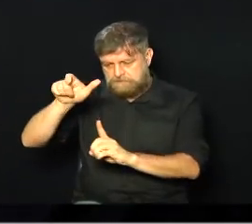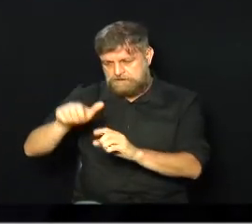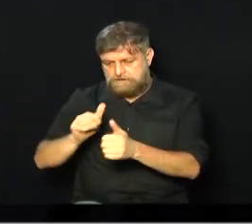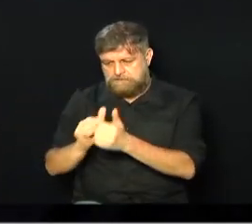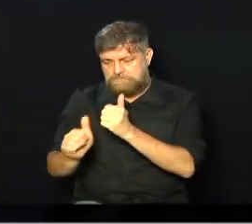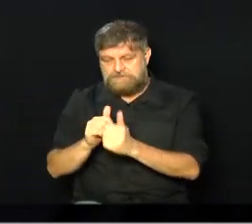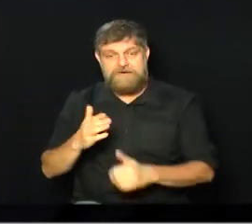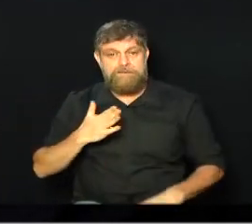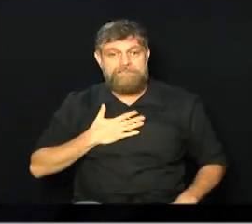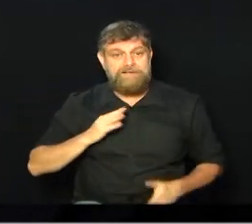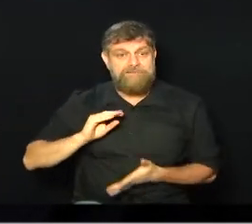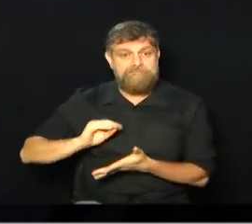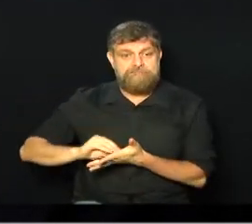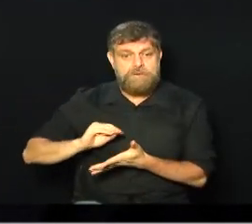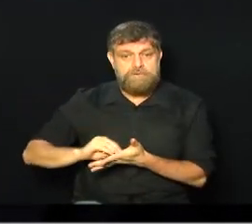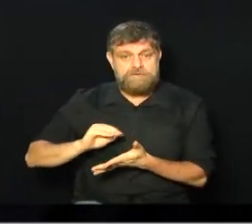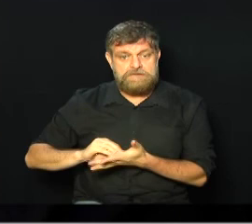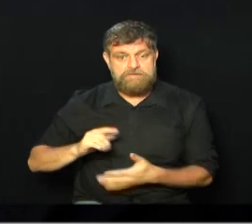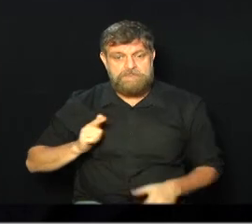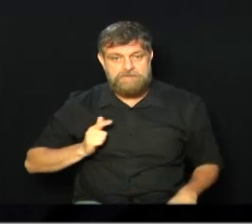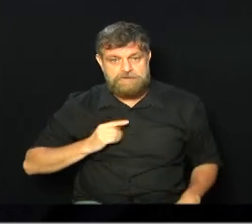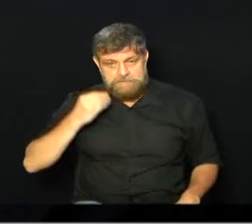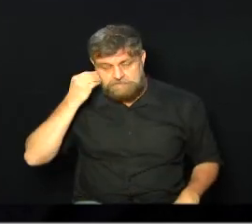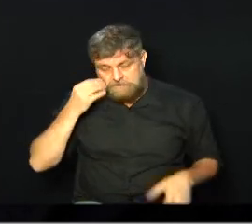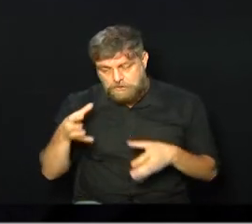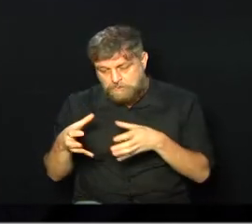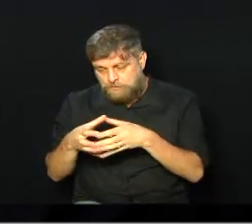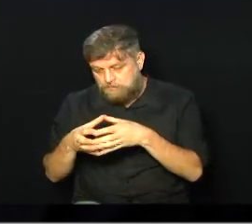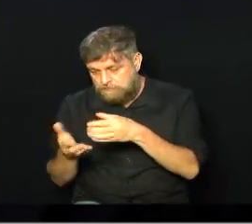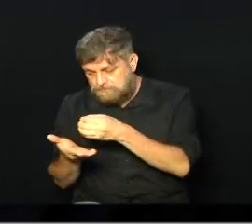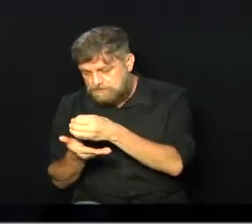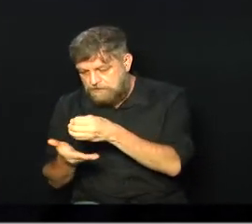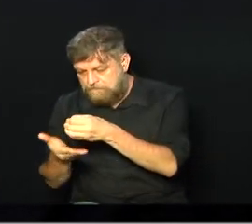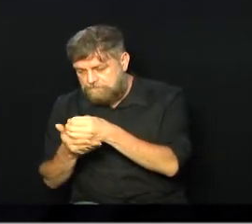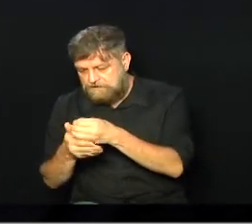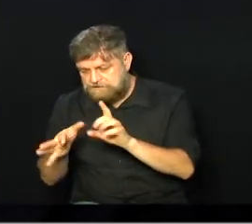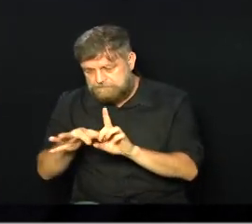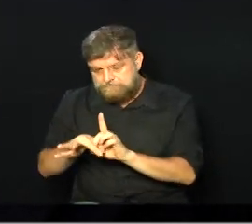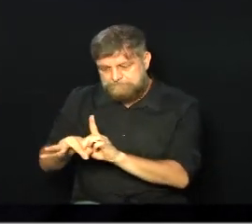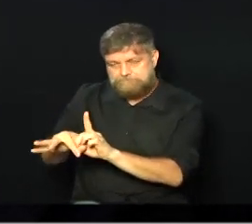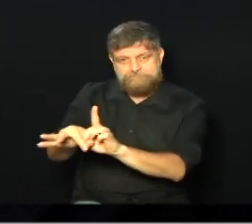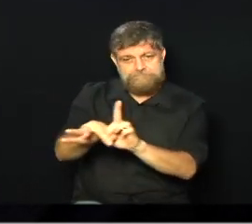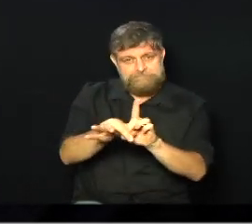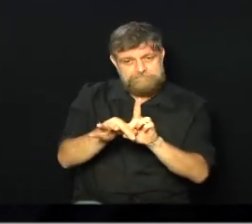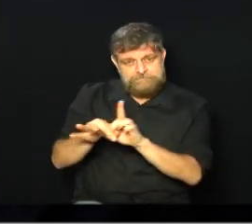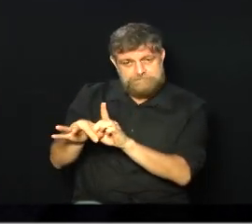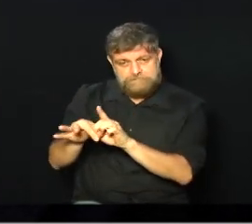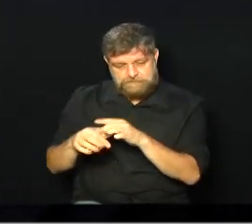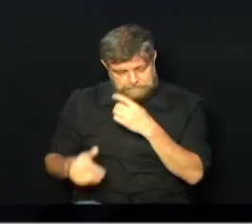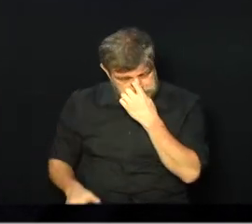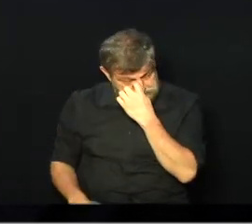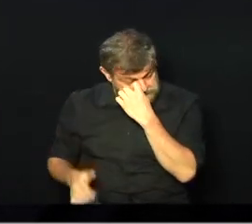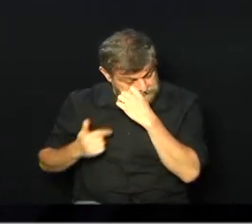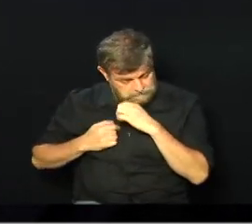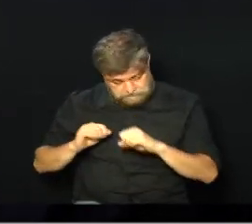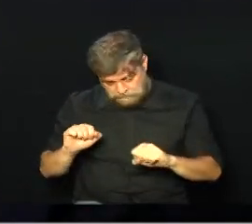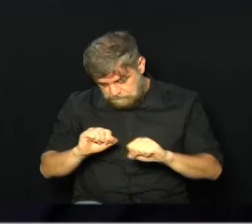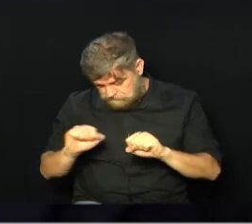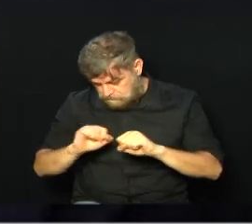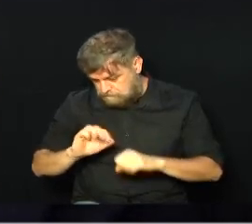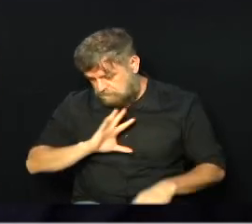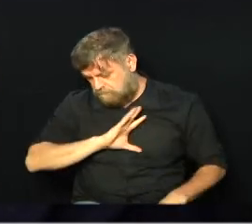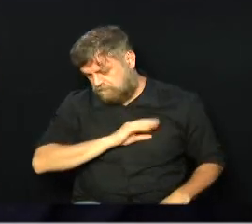mim também, passar um pouco na base. E é uma parte que eu tô adorando, estou gostando